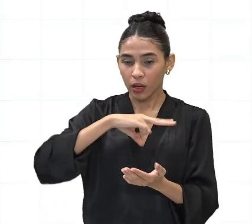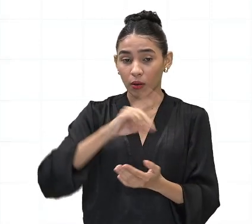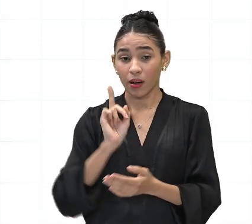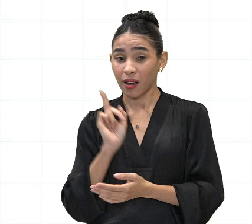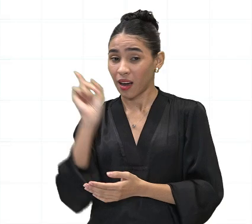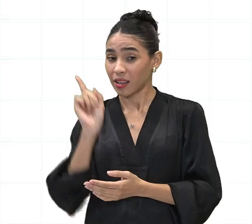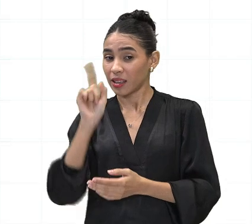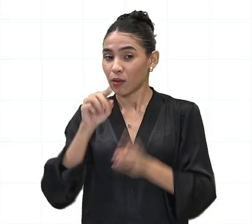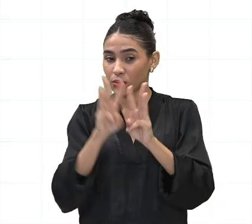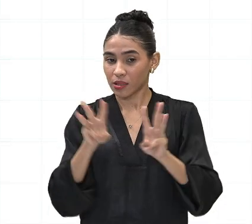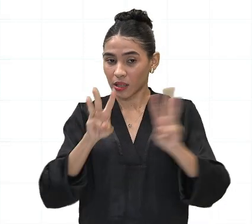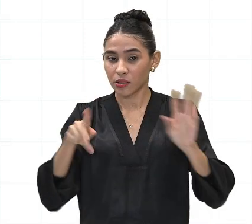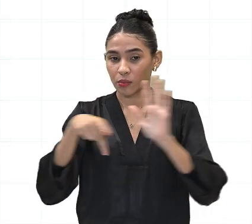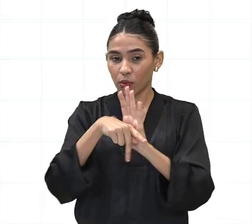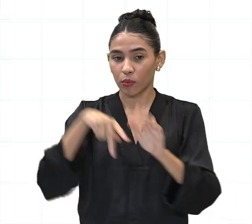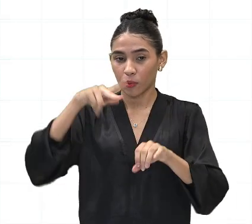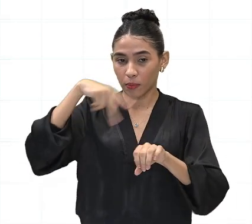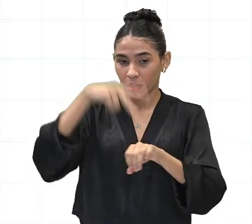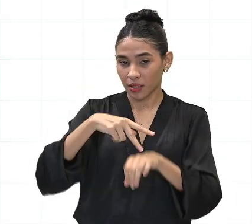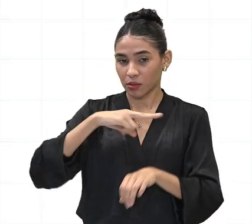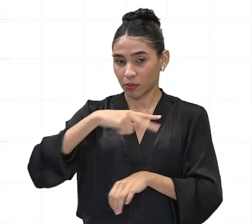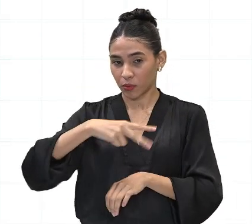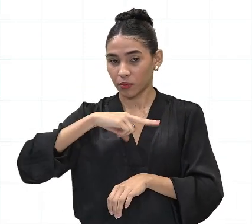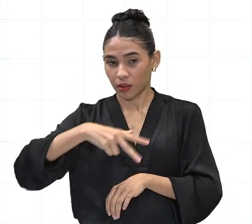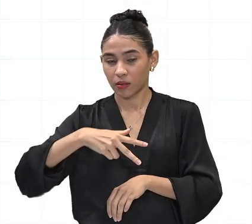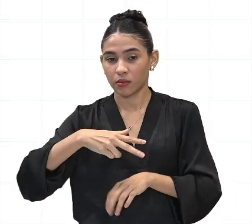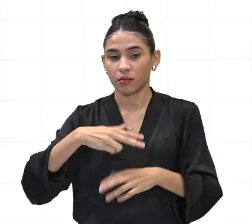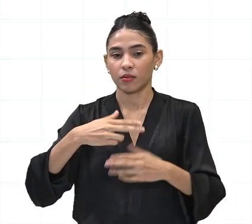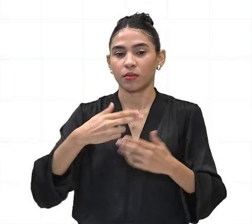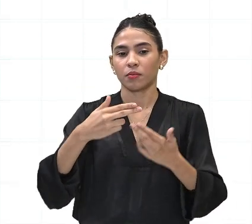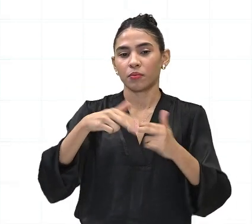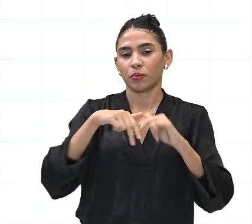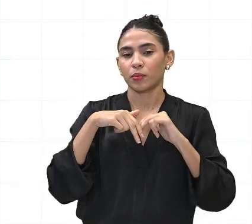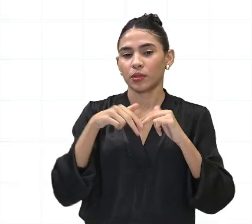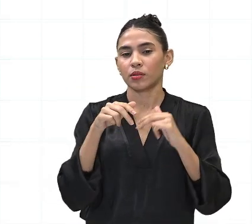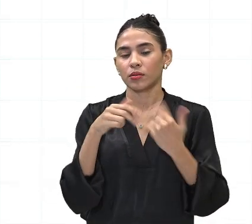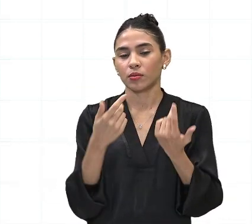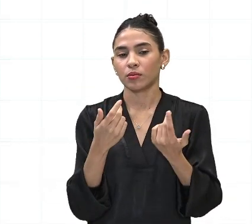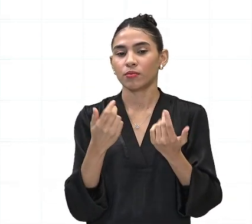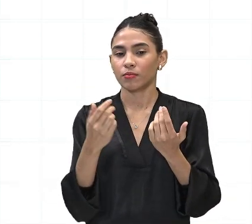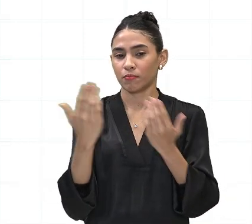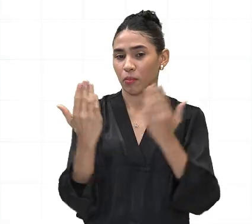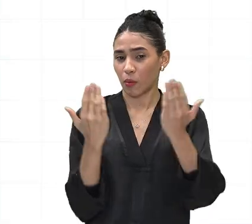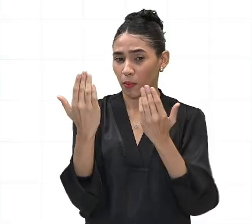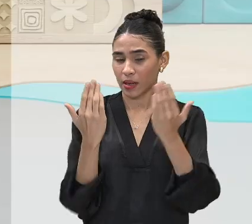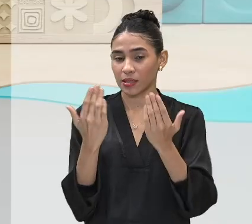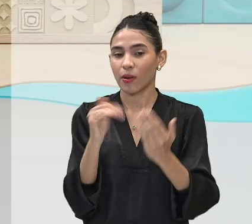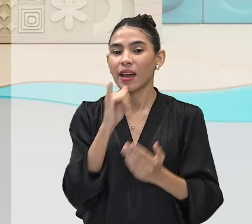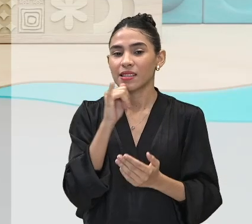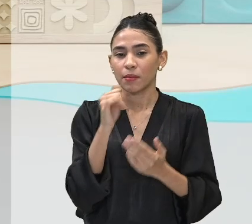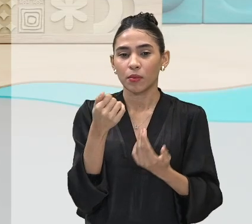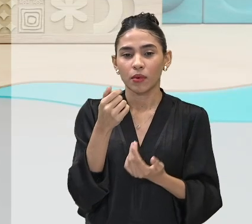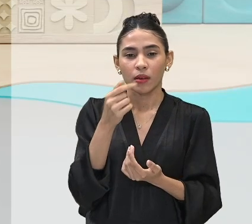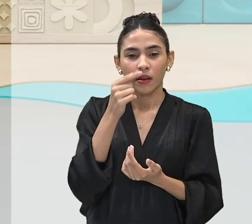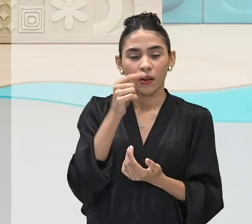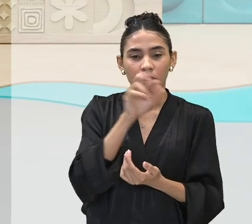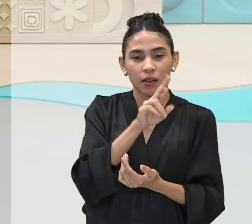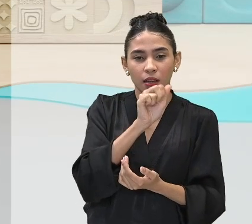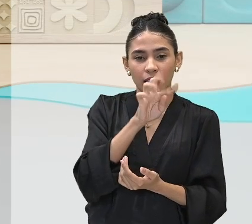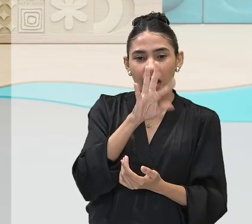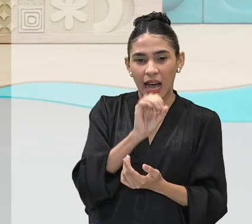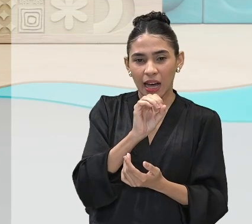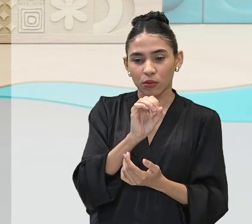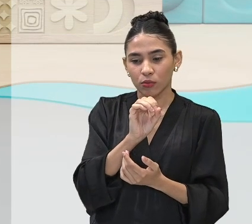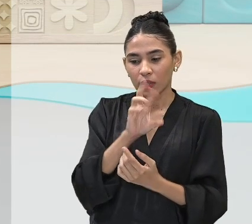usam principalmente o exemplo de Portugal. Por isso ele faz lá esse referência ao rato, que eles chamam o mouse de